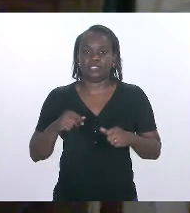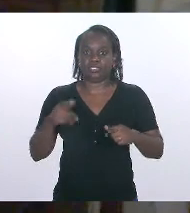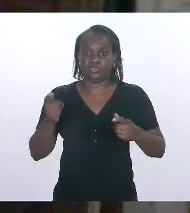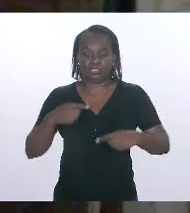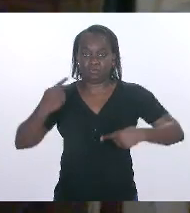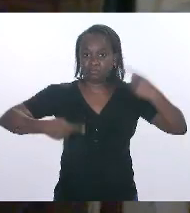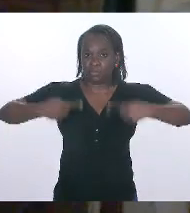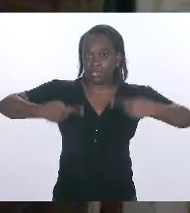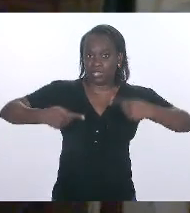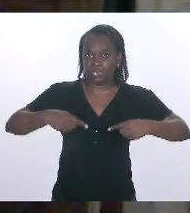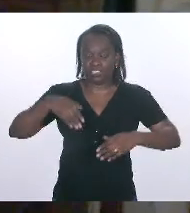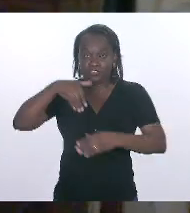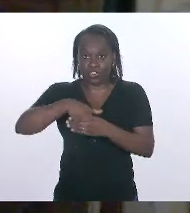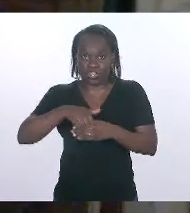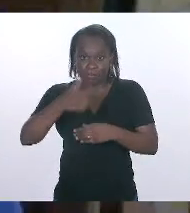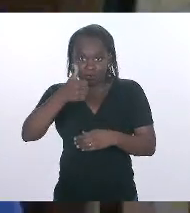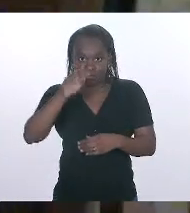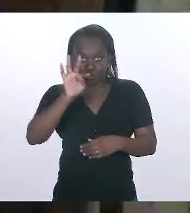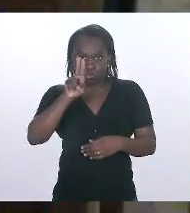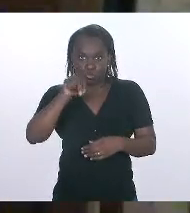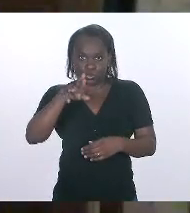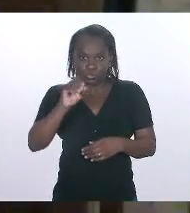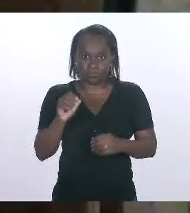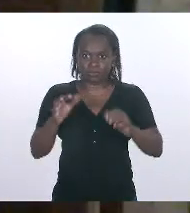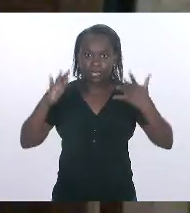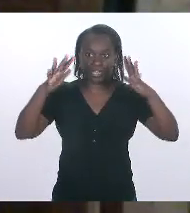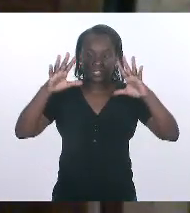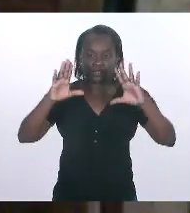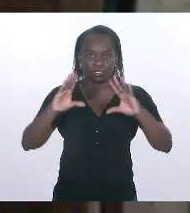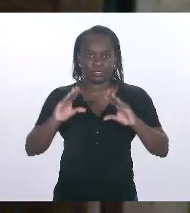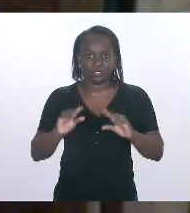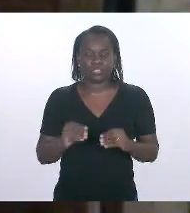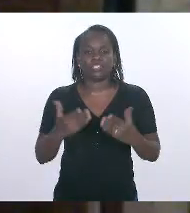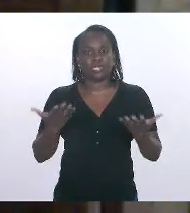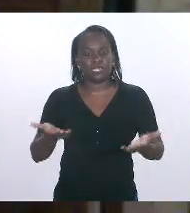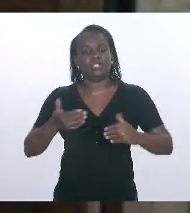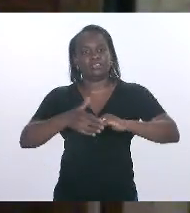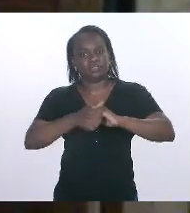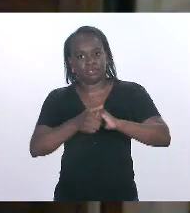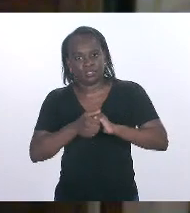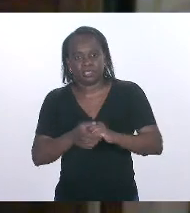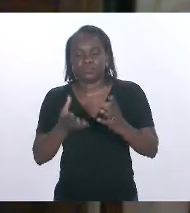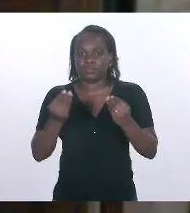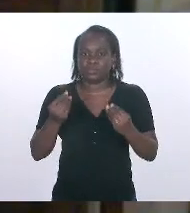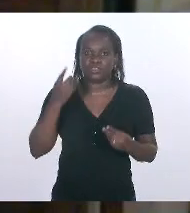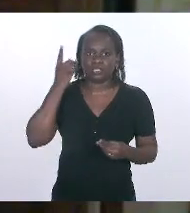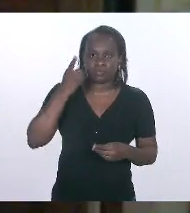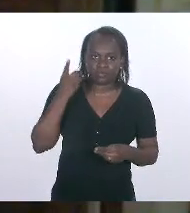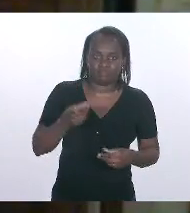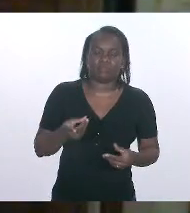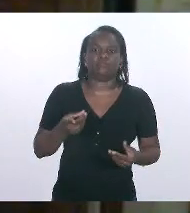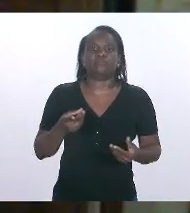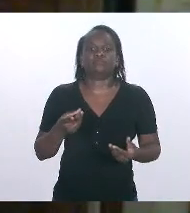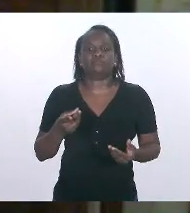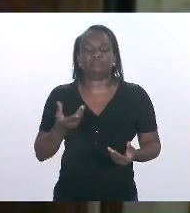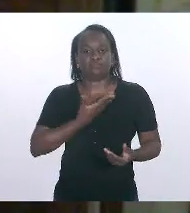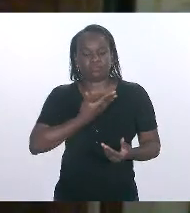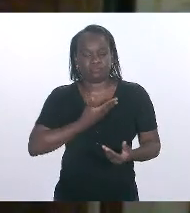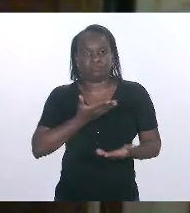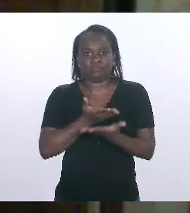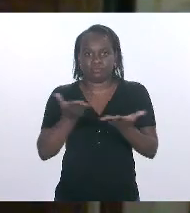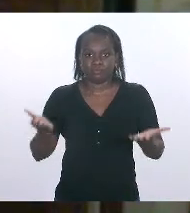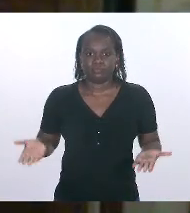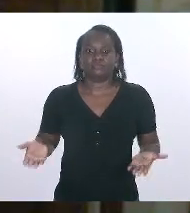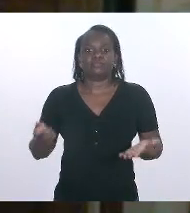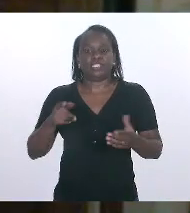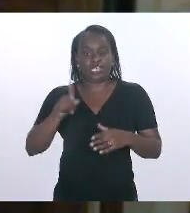das eleições no primeiro turno. Eu queria cumprimentar muitos parlamentares que, de